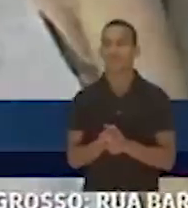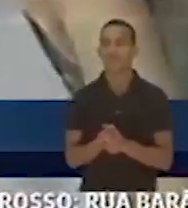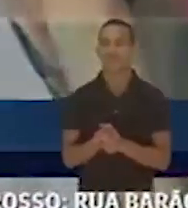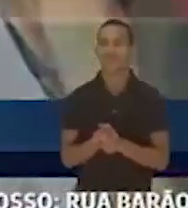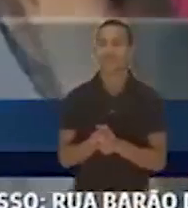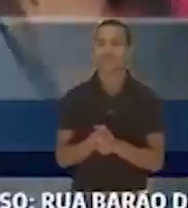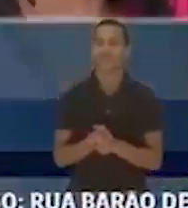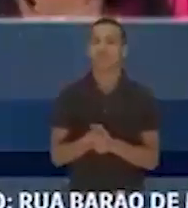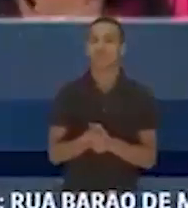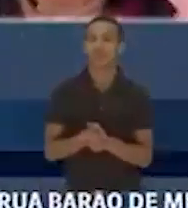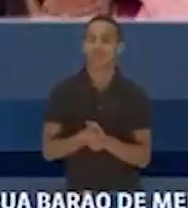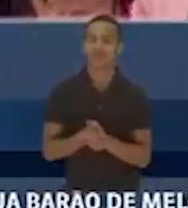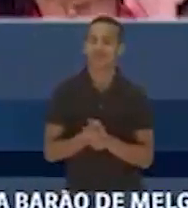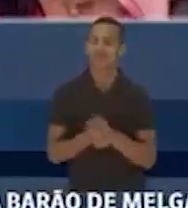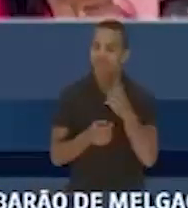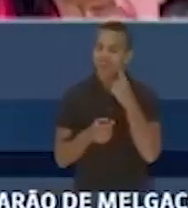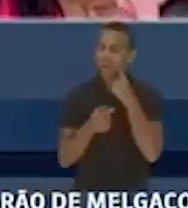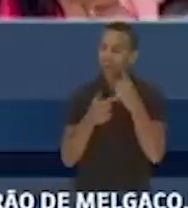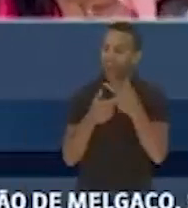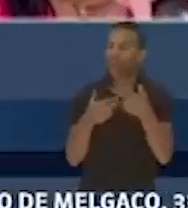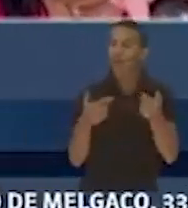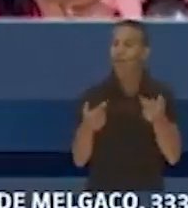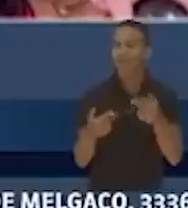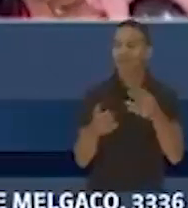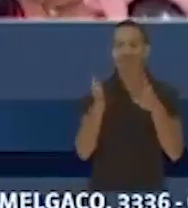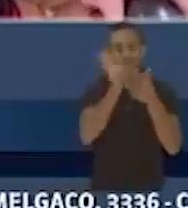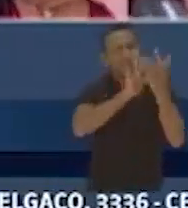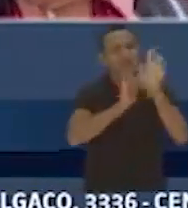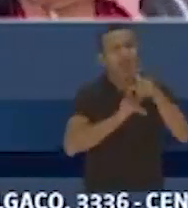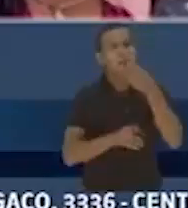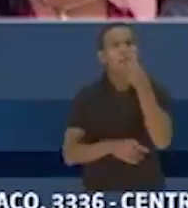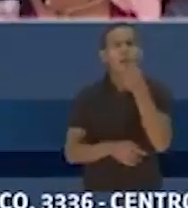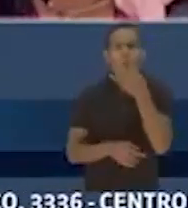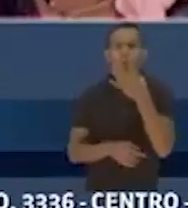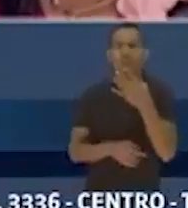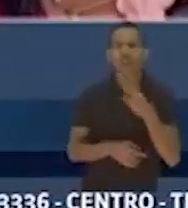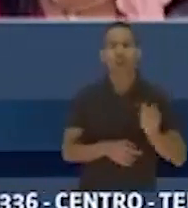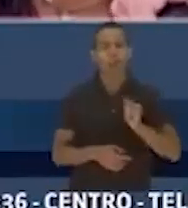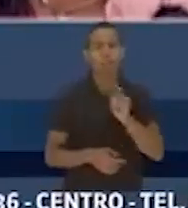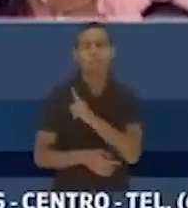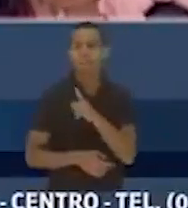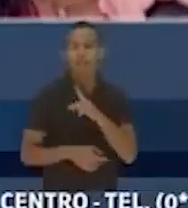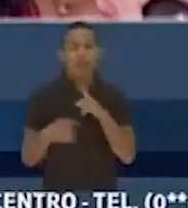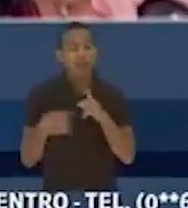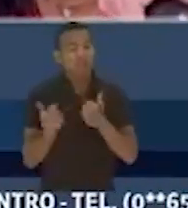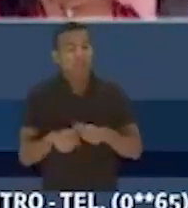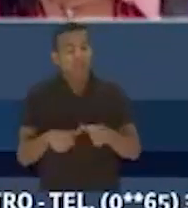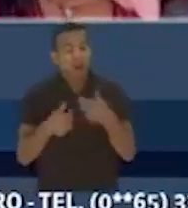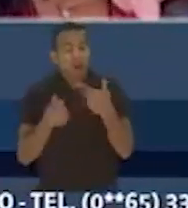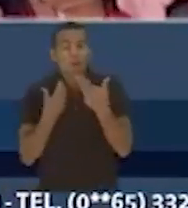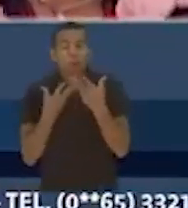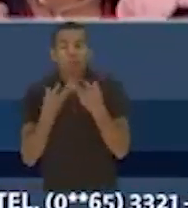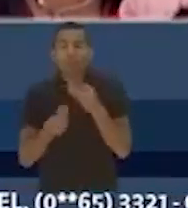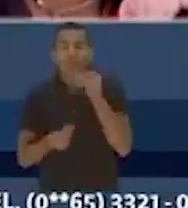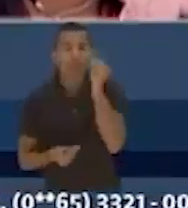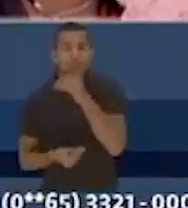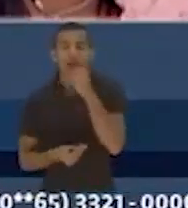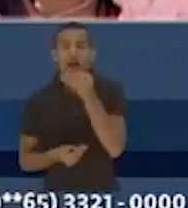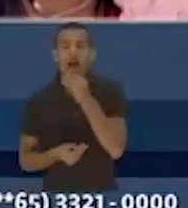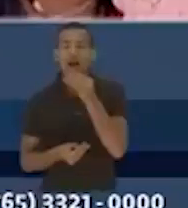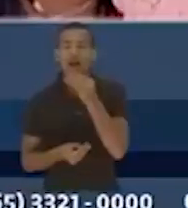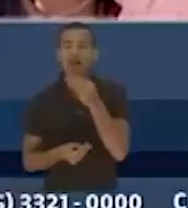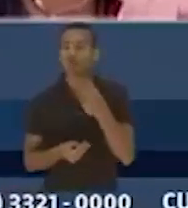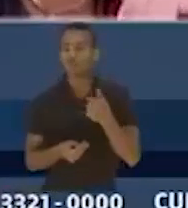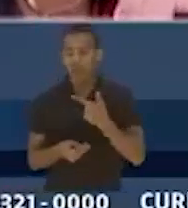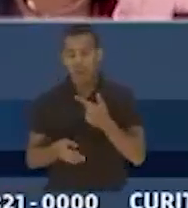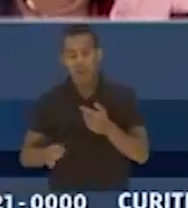mudar. Amém. Que coisa, hein, filhinha? Jesus é bom, né? Aposto, eu estava tão fraca que eu era fome, eu